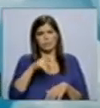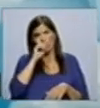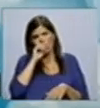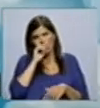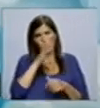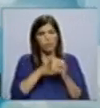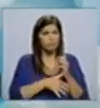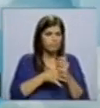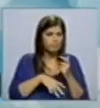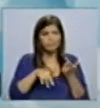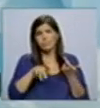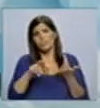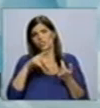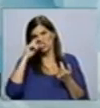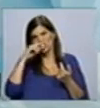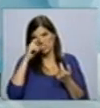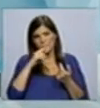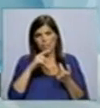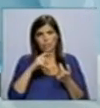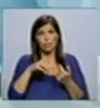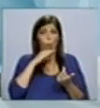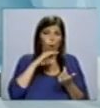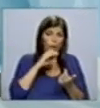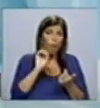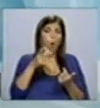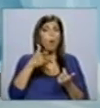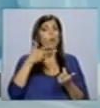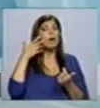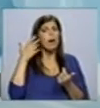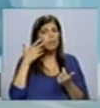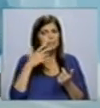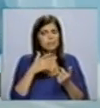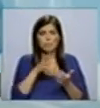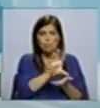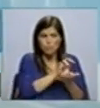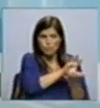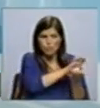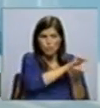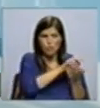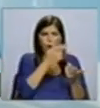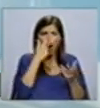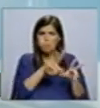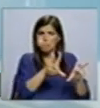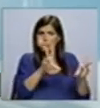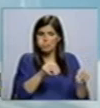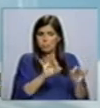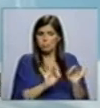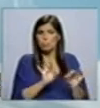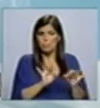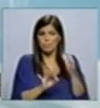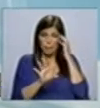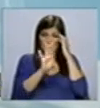dos animais domésticos, com uma eficiência extraordinariamente elevada. E, portanto, eis como temos aqui mais